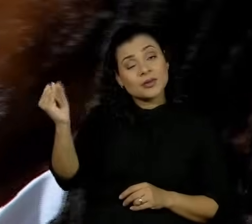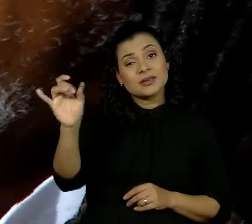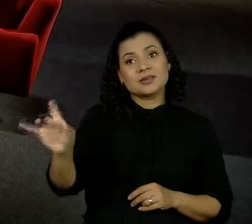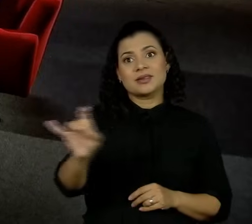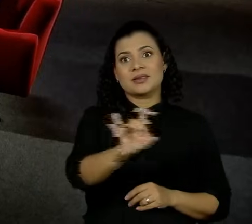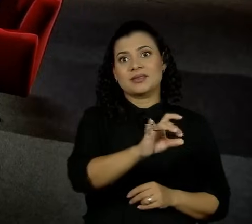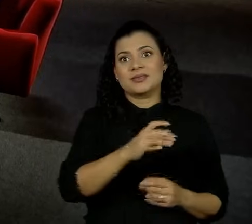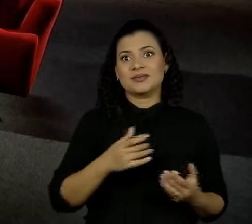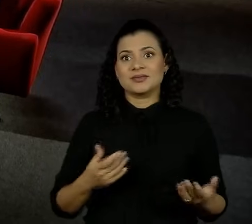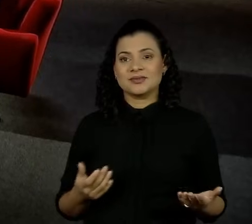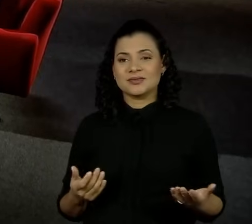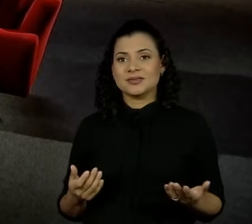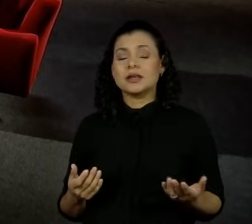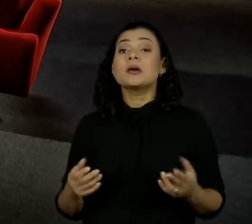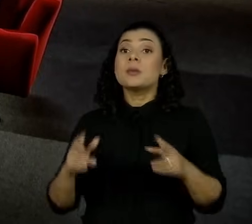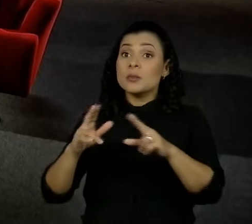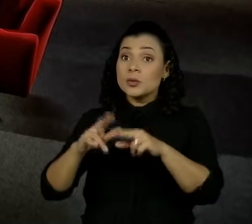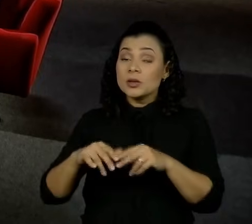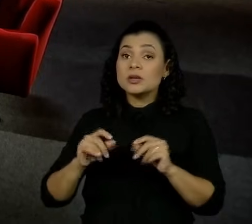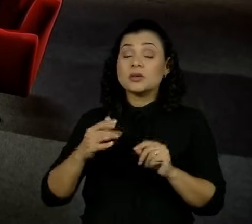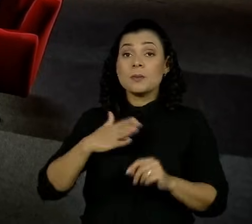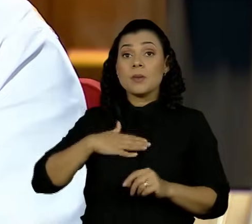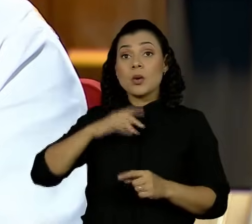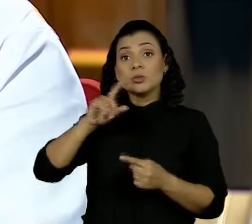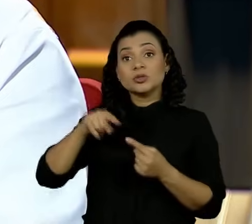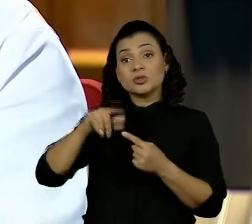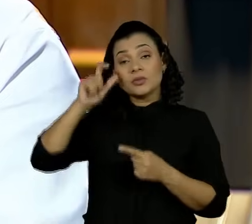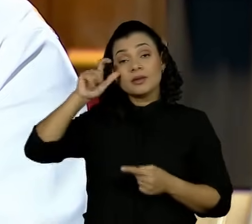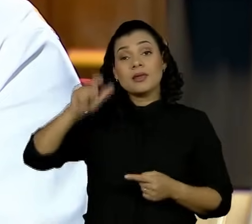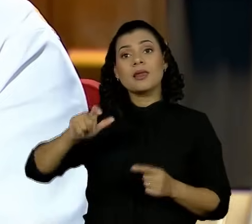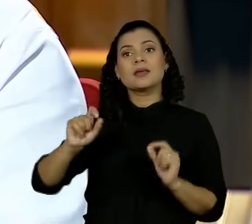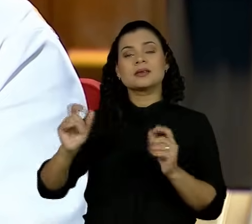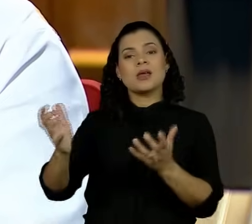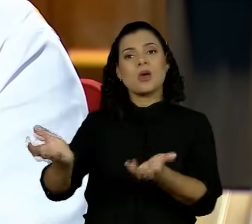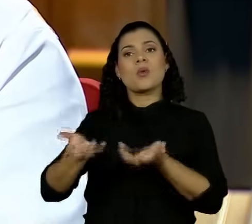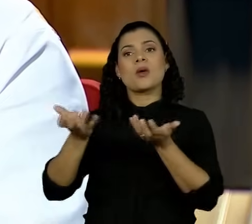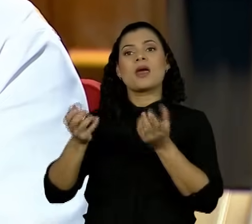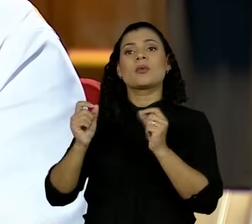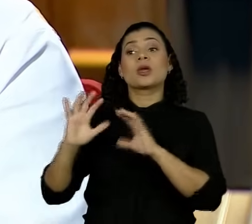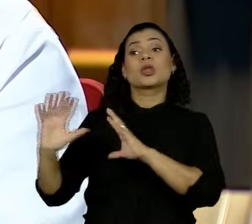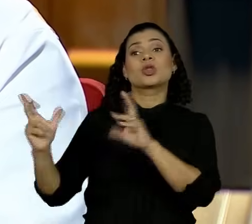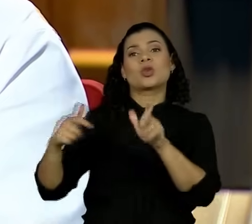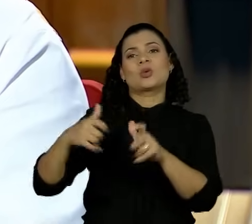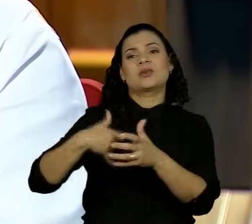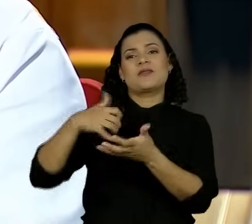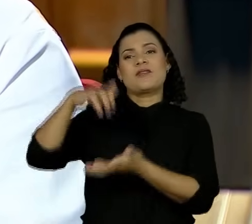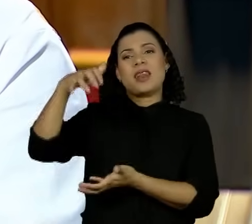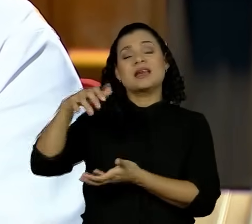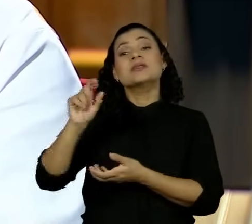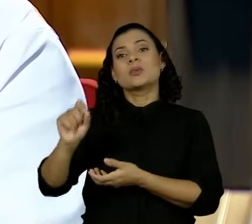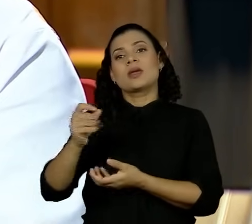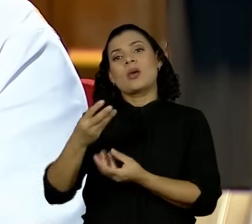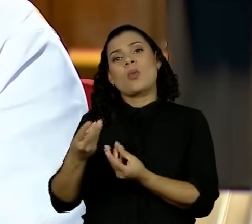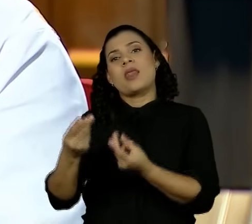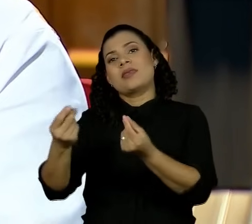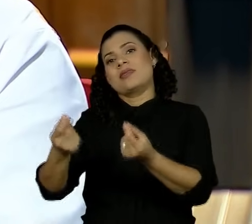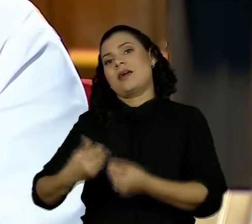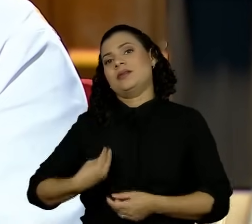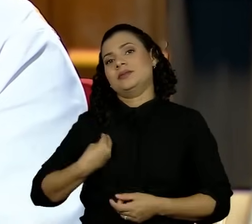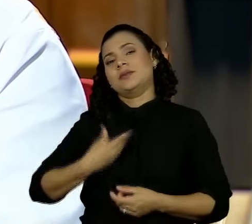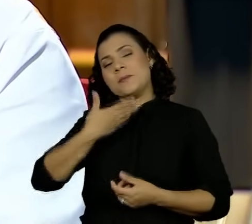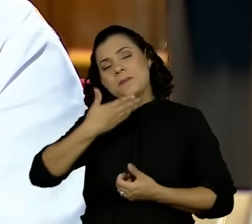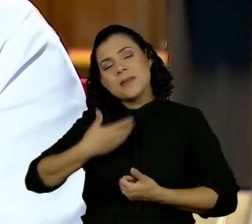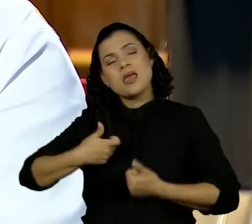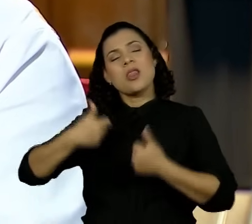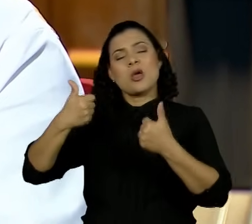não são. A intenção minha é de querer fazer que todo mundo envelheça um pouquinho melhor. Né? Acho que